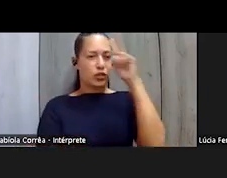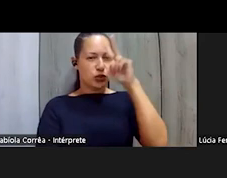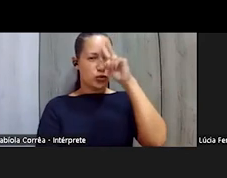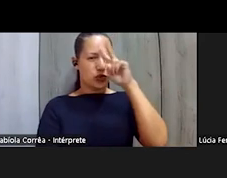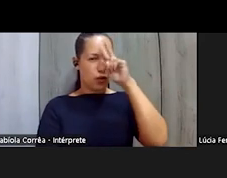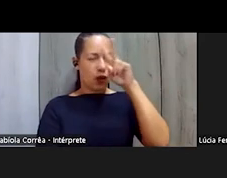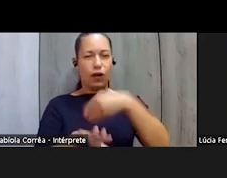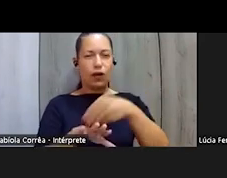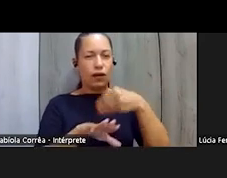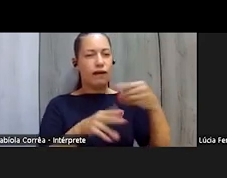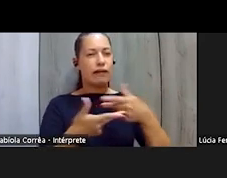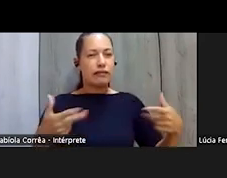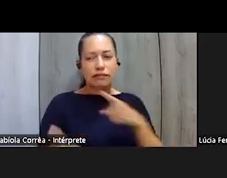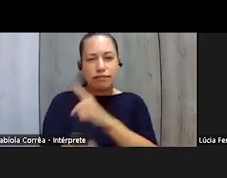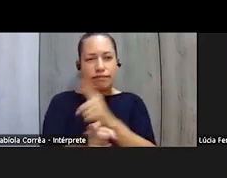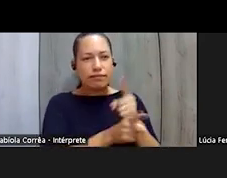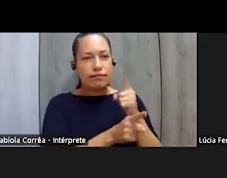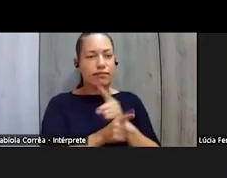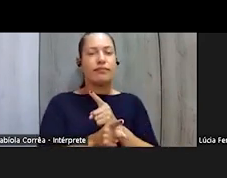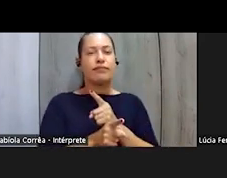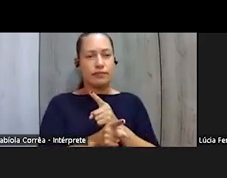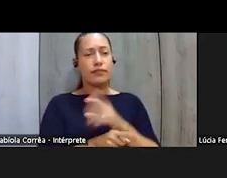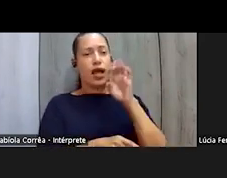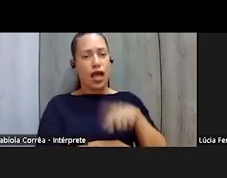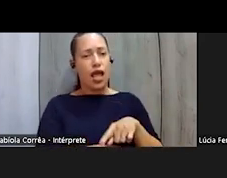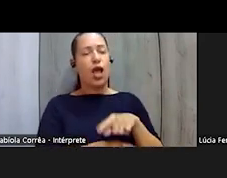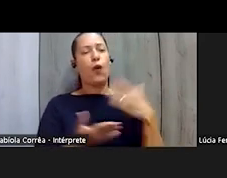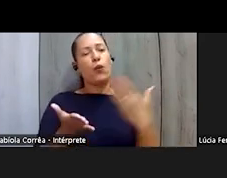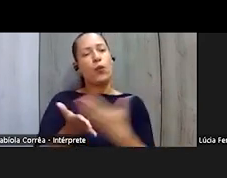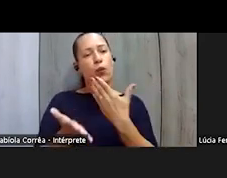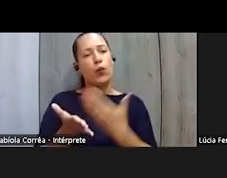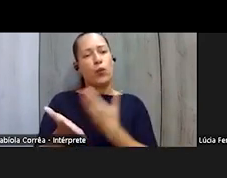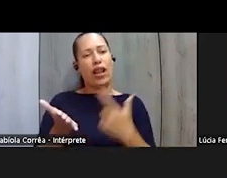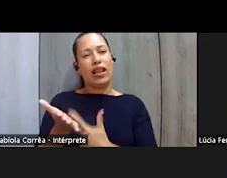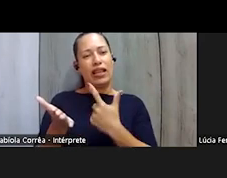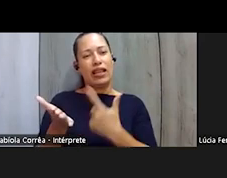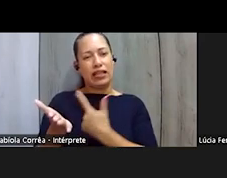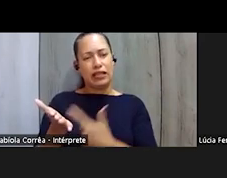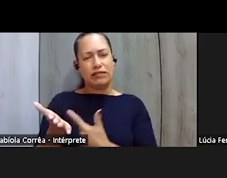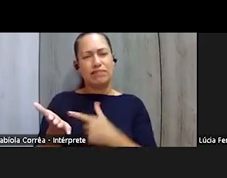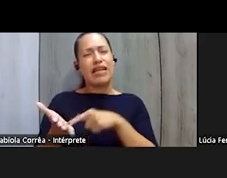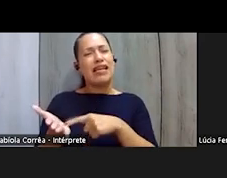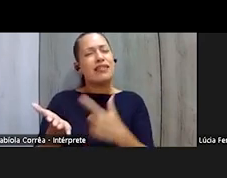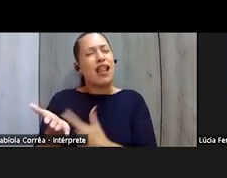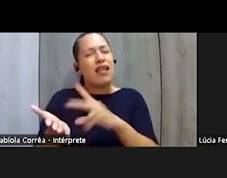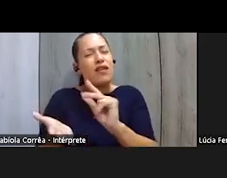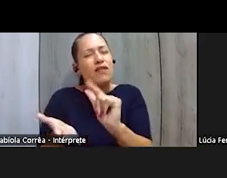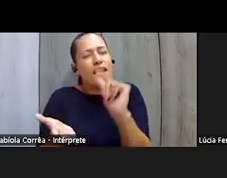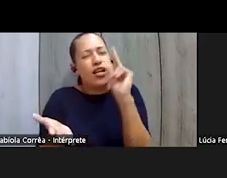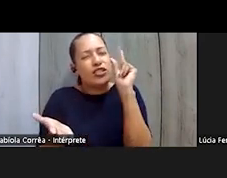fósseis, a descoberta dos fósseis, foi através de um livro, desses livros antigos, que tinham um caráter